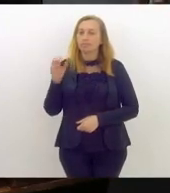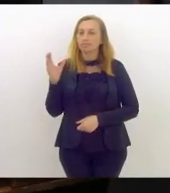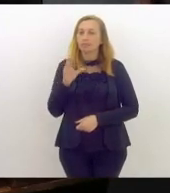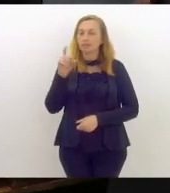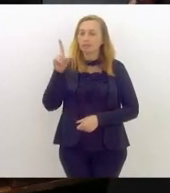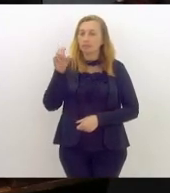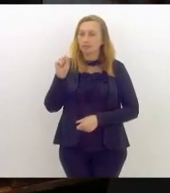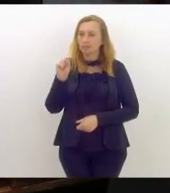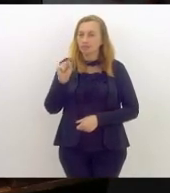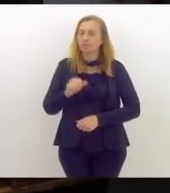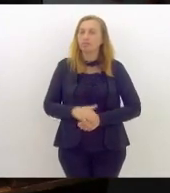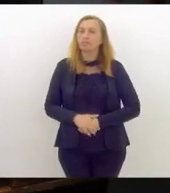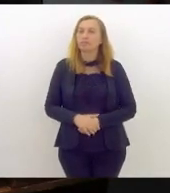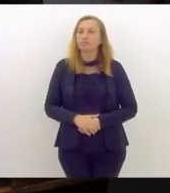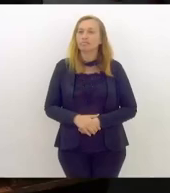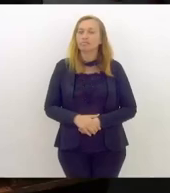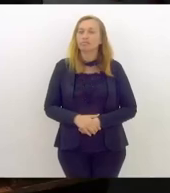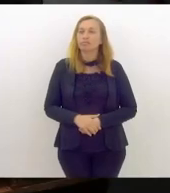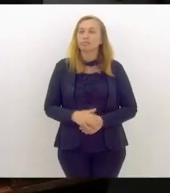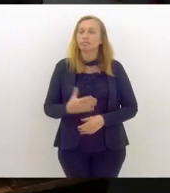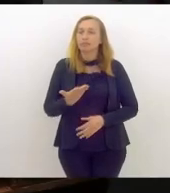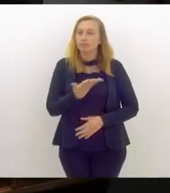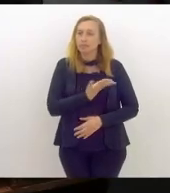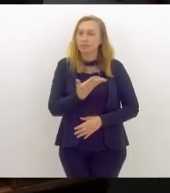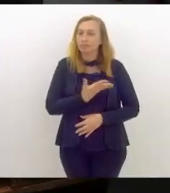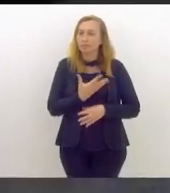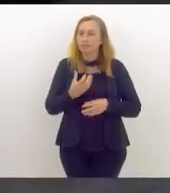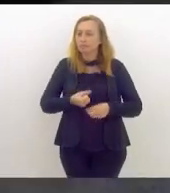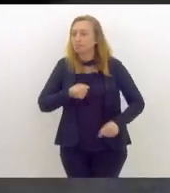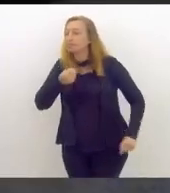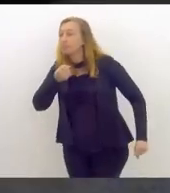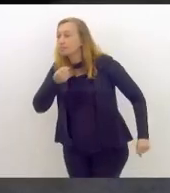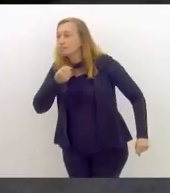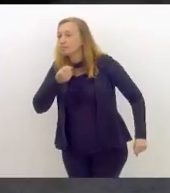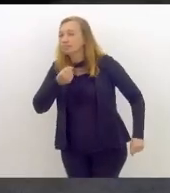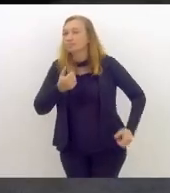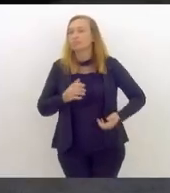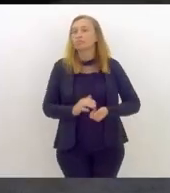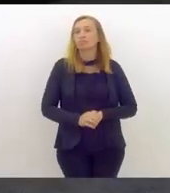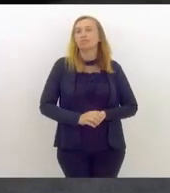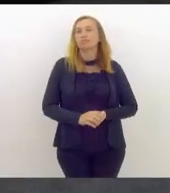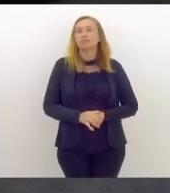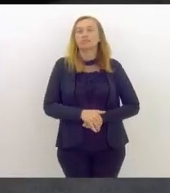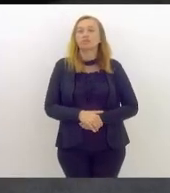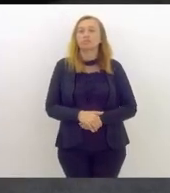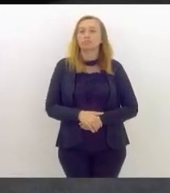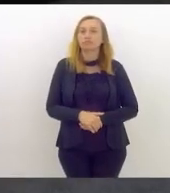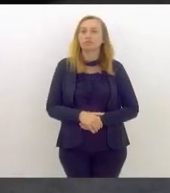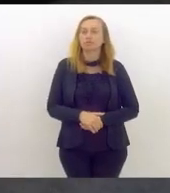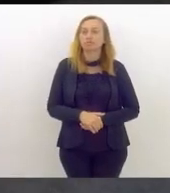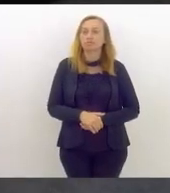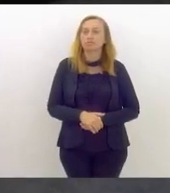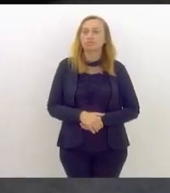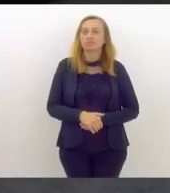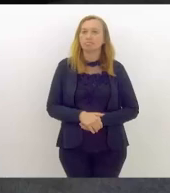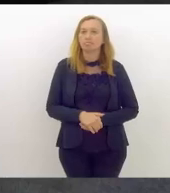parceiro inseparável do Roberto Carlos. Senhor presidente, antes do minuto de silêncio... do